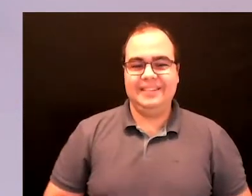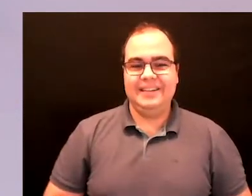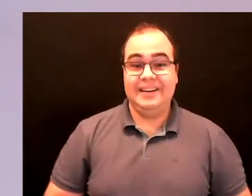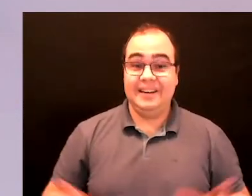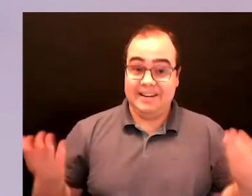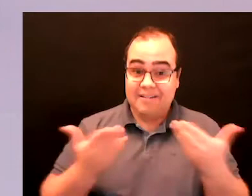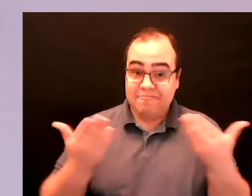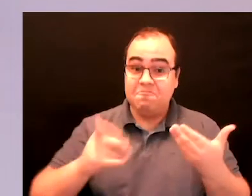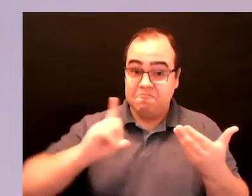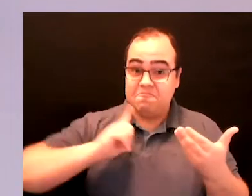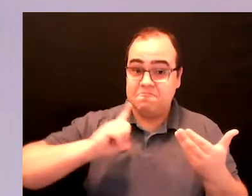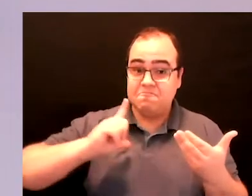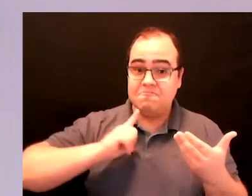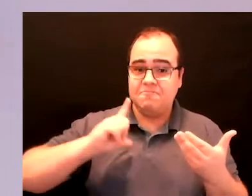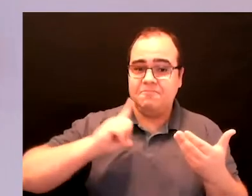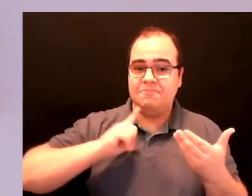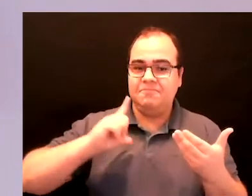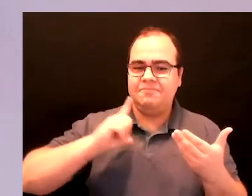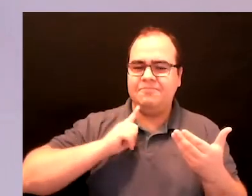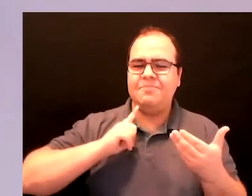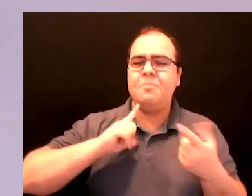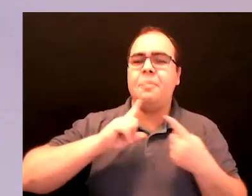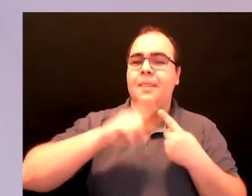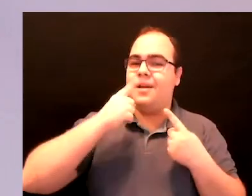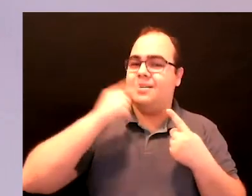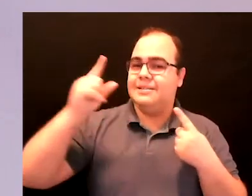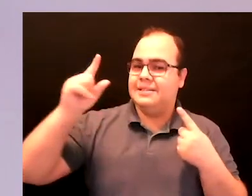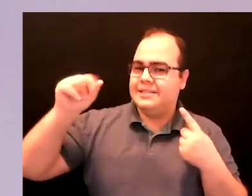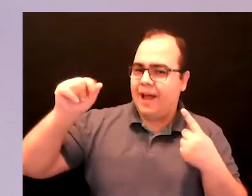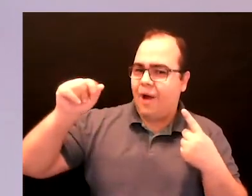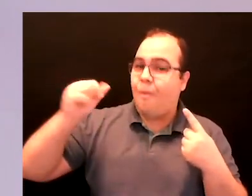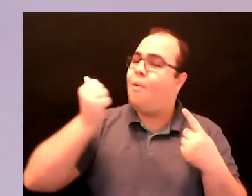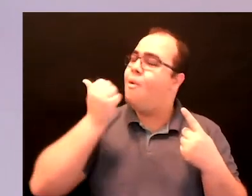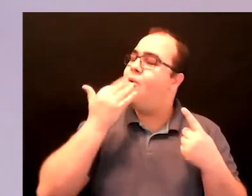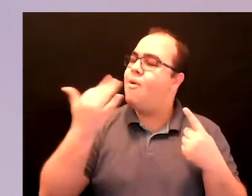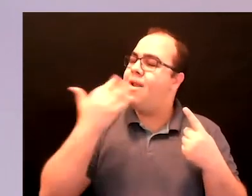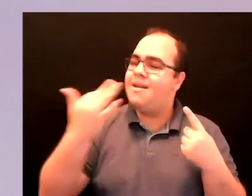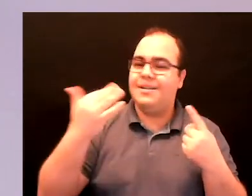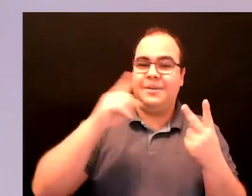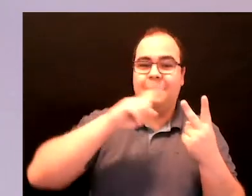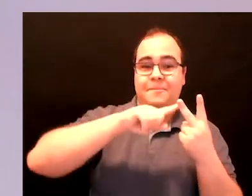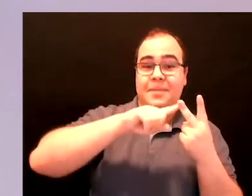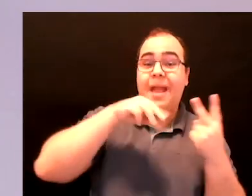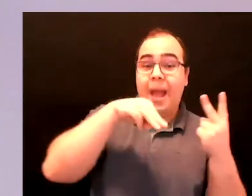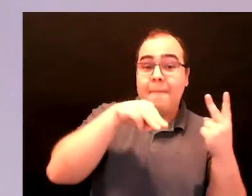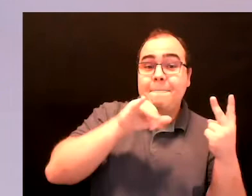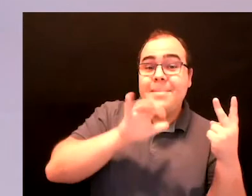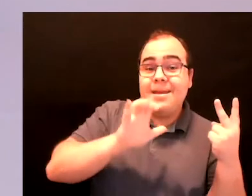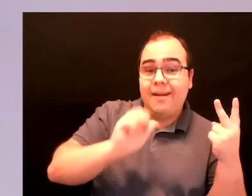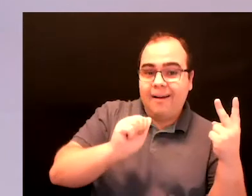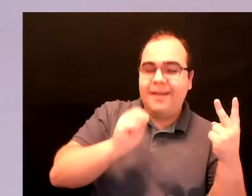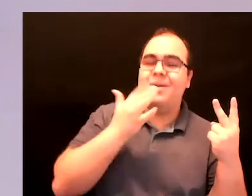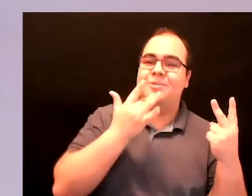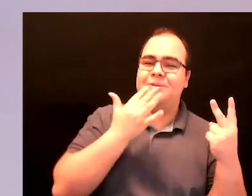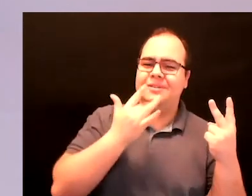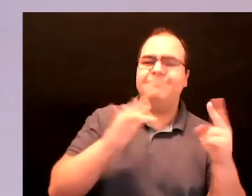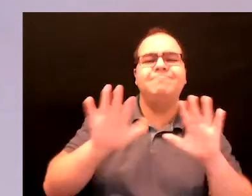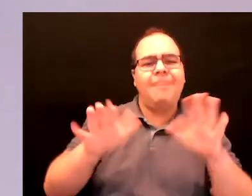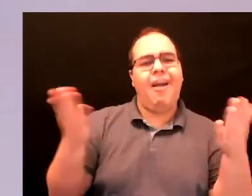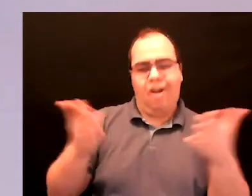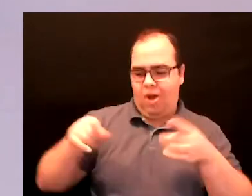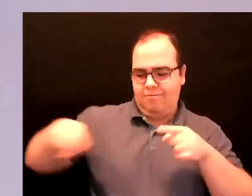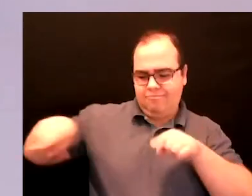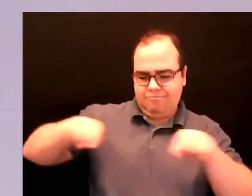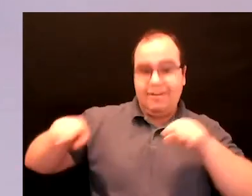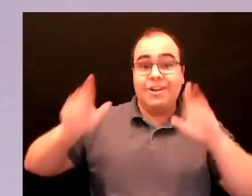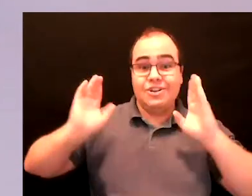Então agora a gente tem o nosso sal colorido e a nossa mica colorida. Agora